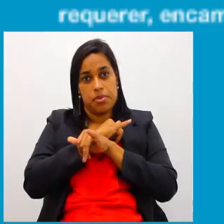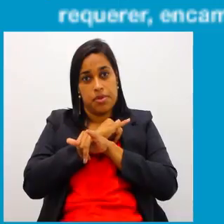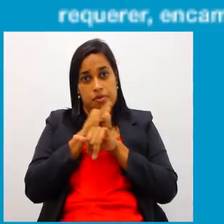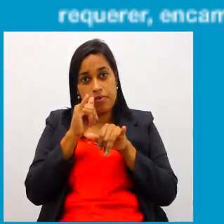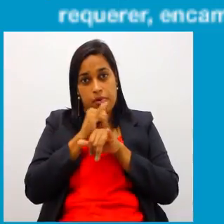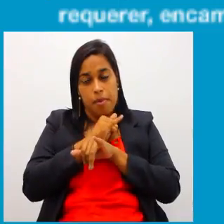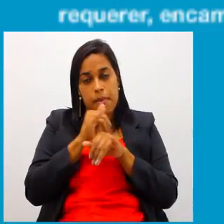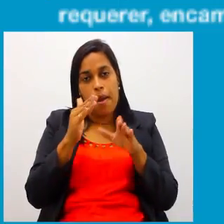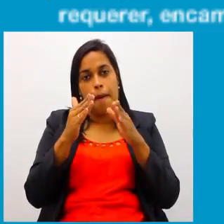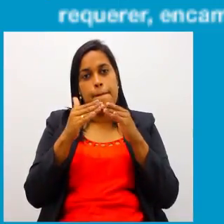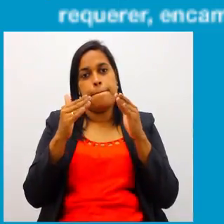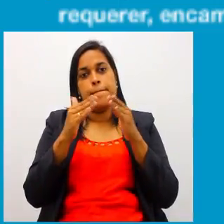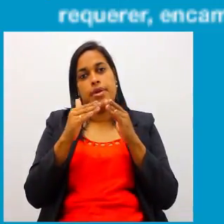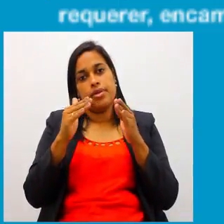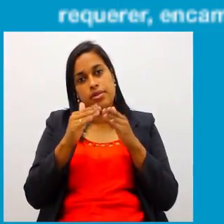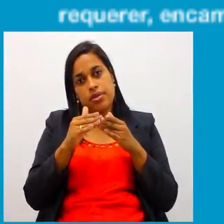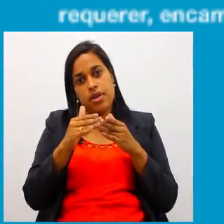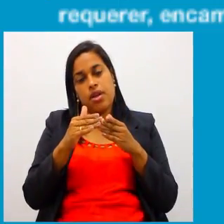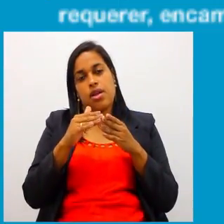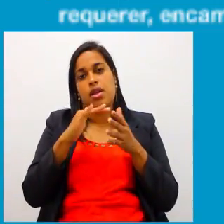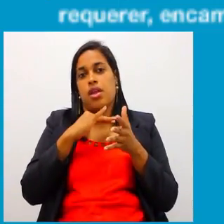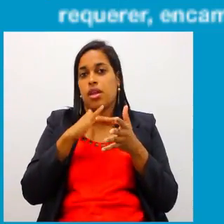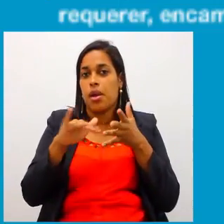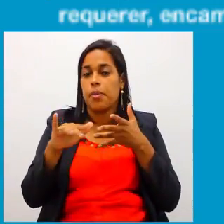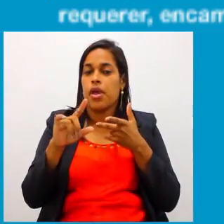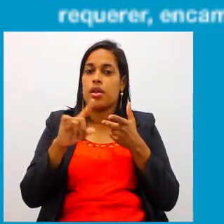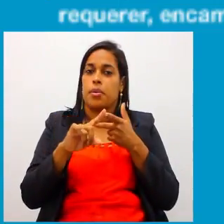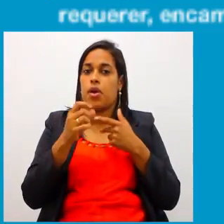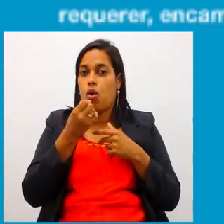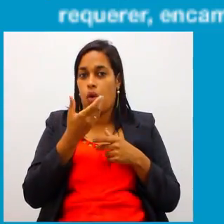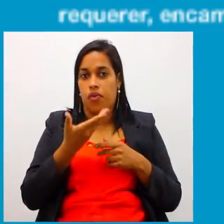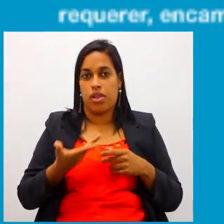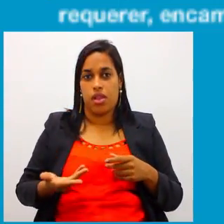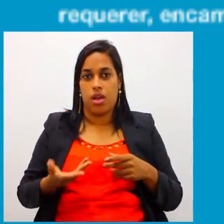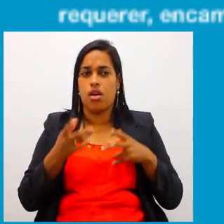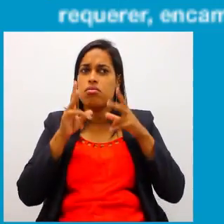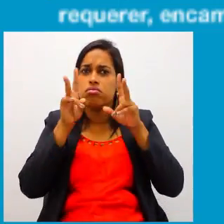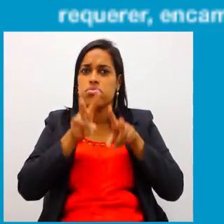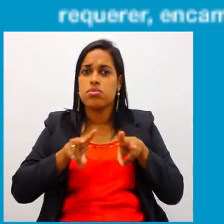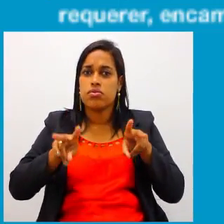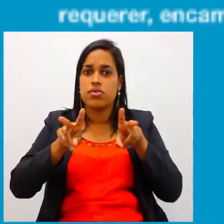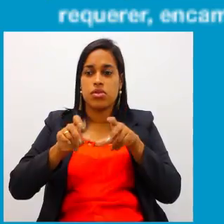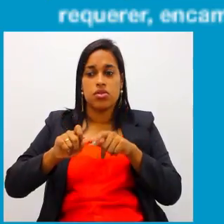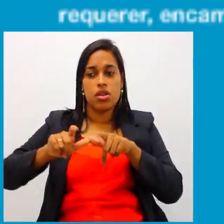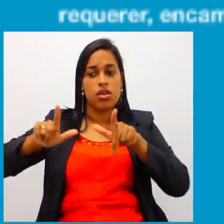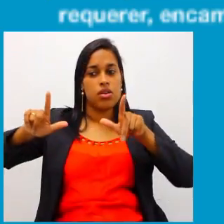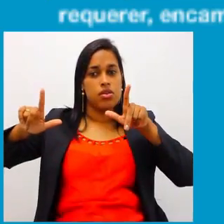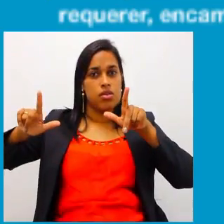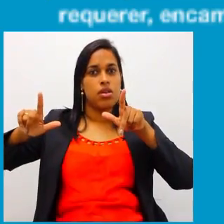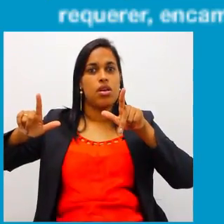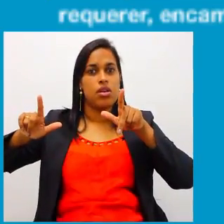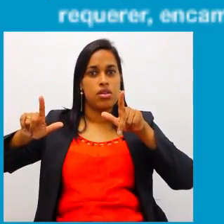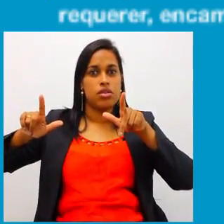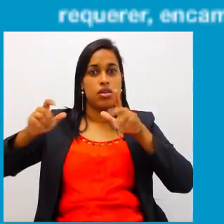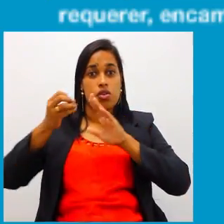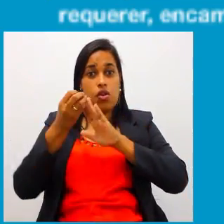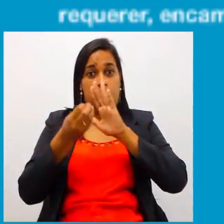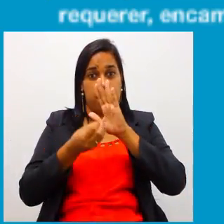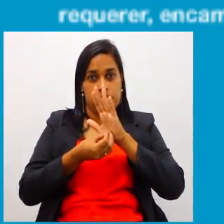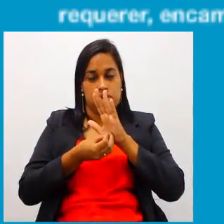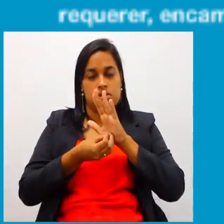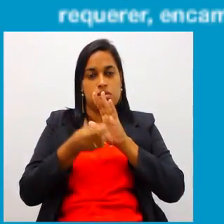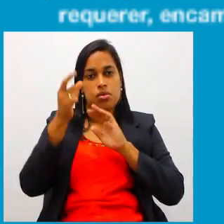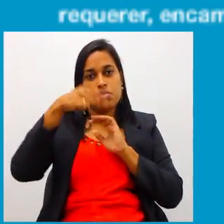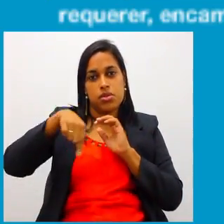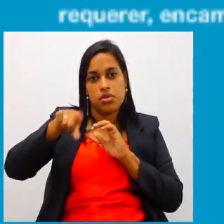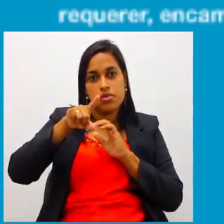informar, solicitar, requerer, encaminhar ou convidar. Dá uma olhada aí no slide para você dar uma olhada nesse ofício que eu coloquei para